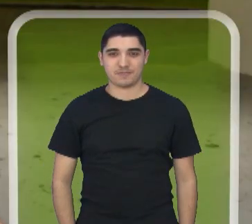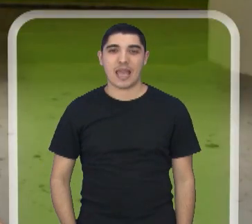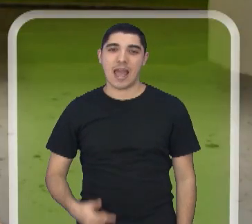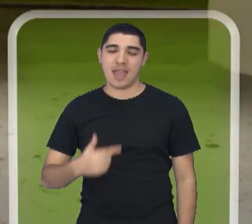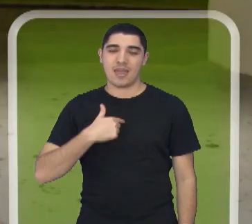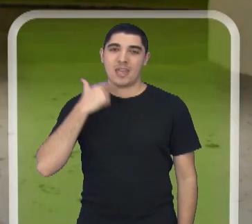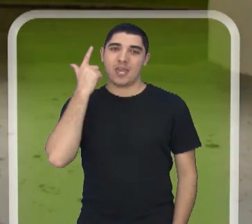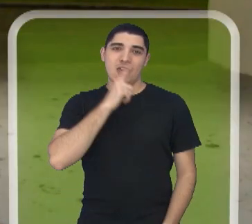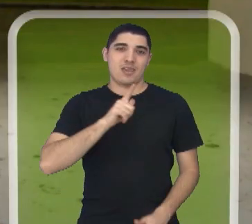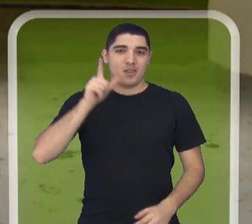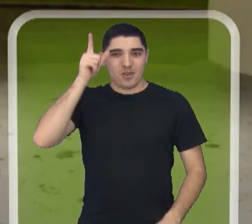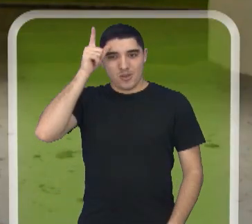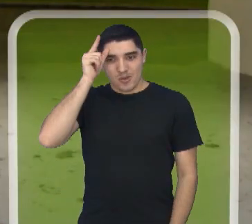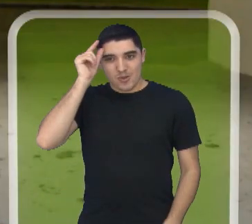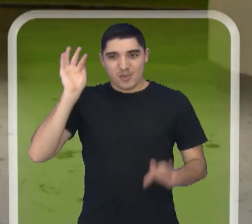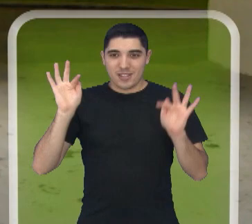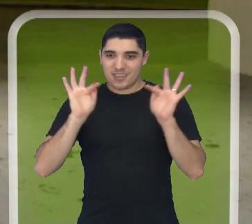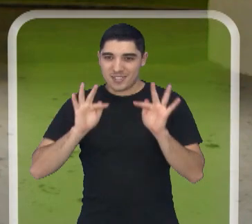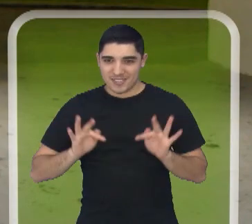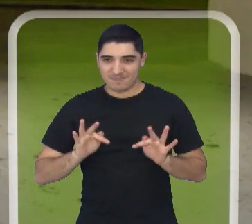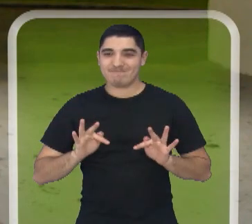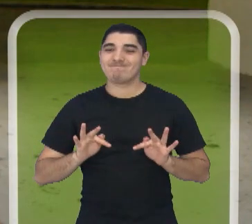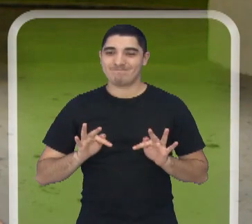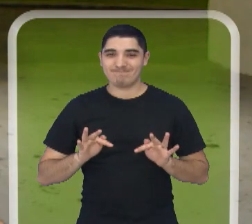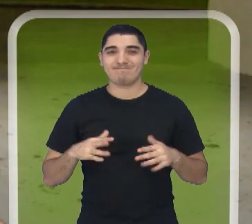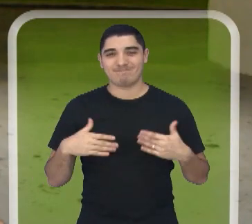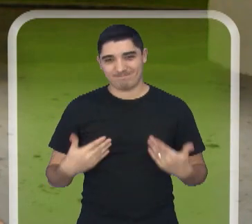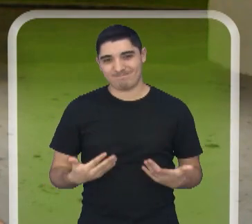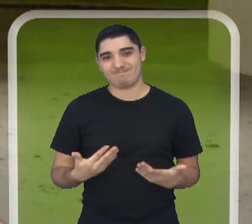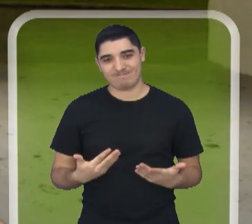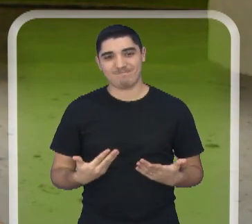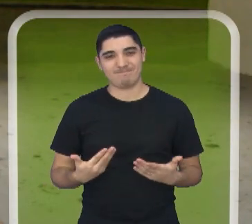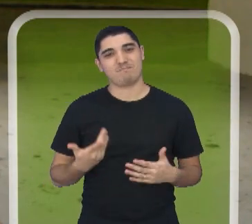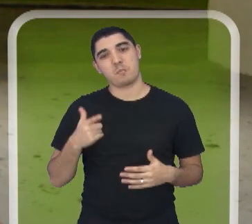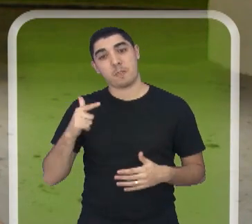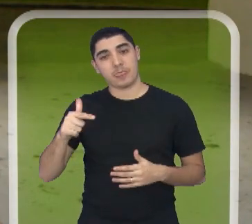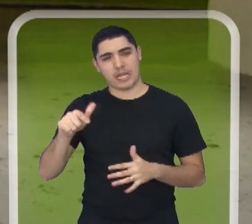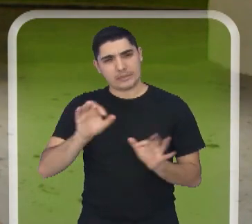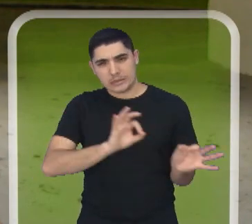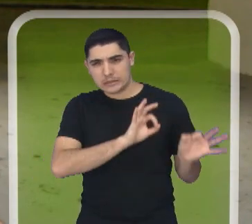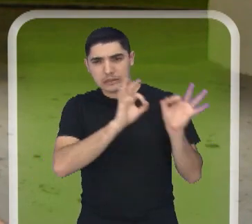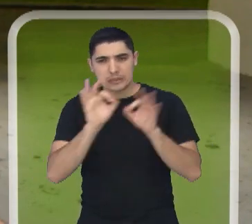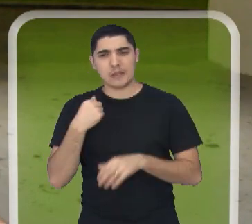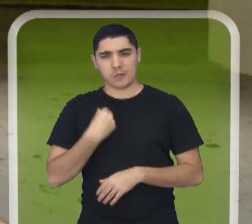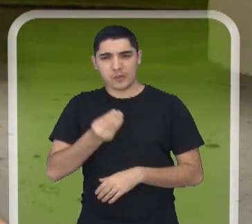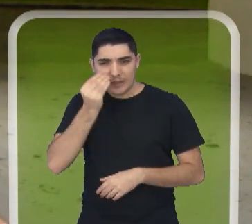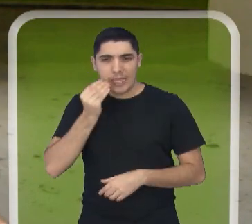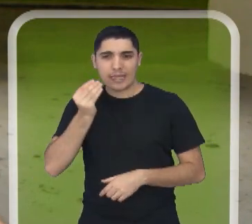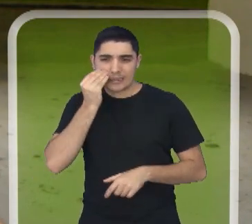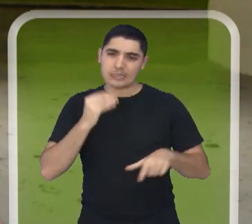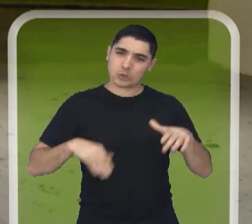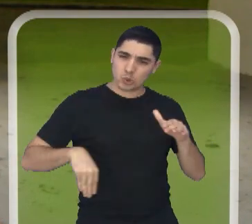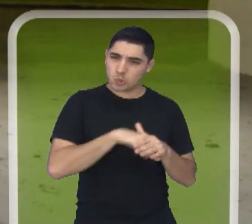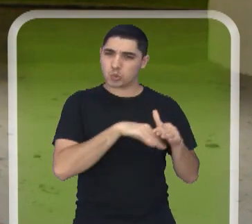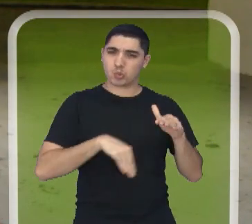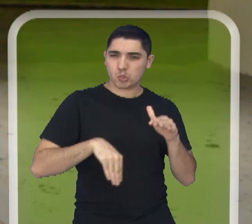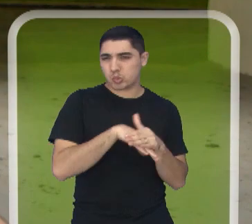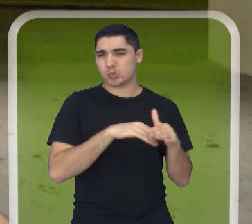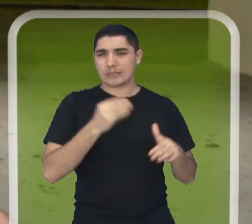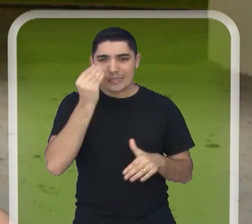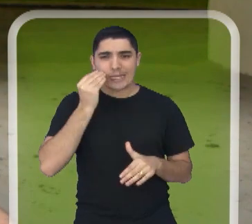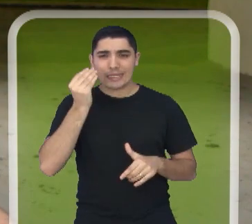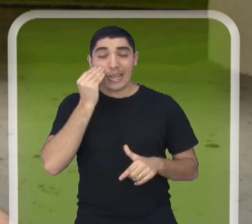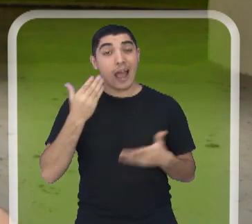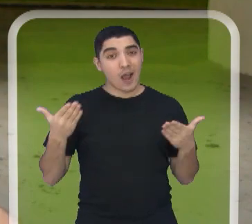felicidade, no momento e no jogo todo eu busquei, finalizar, busquei o gol a todo momento